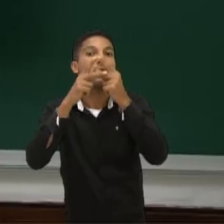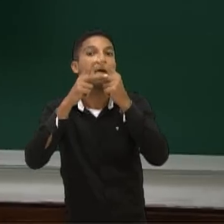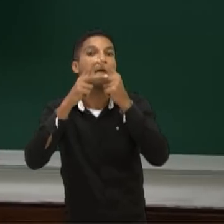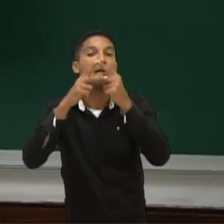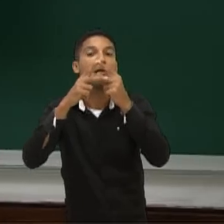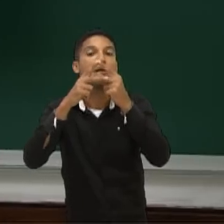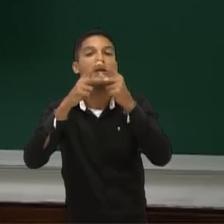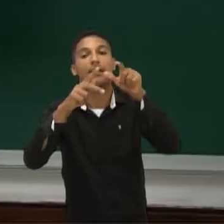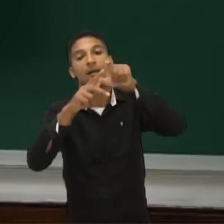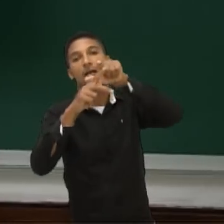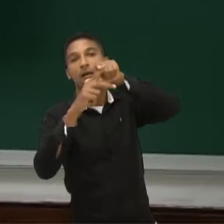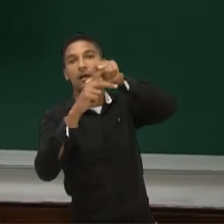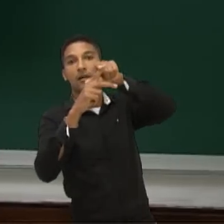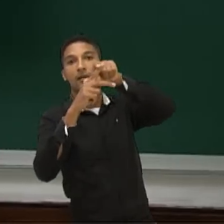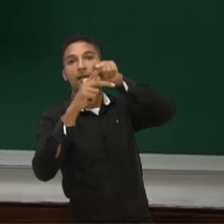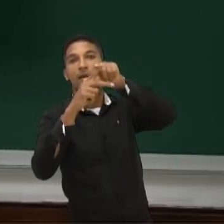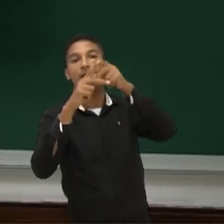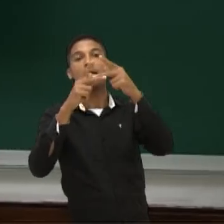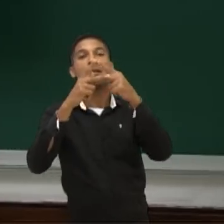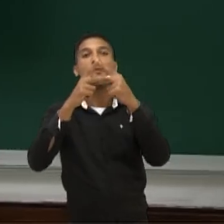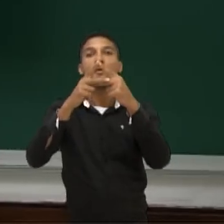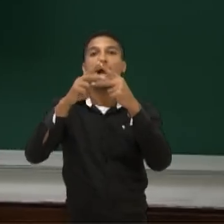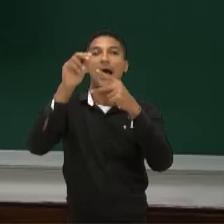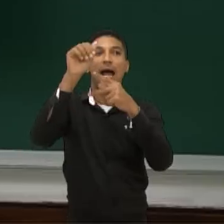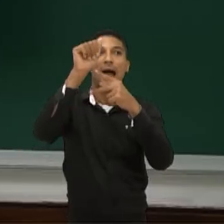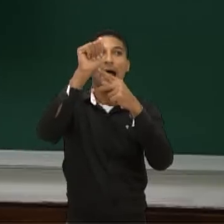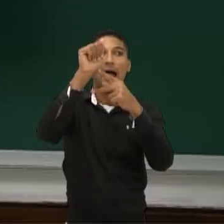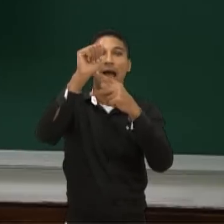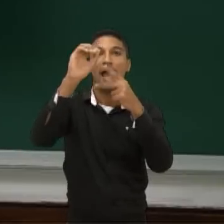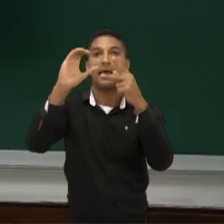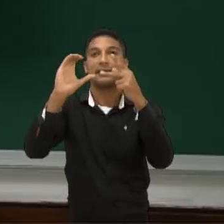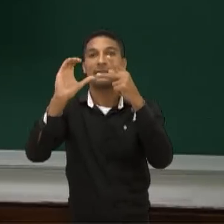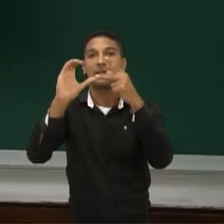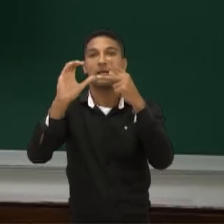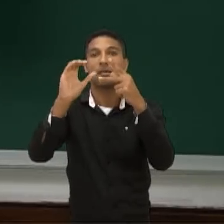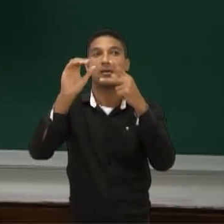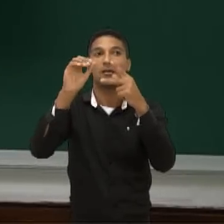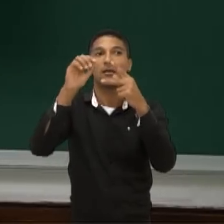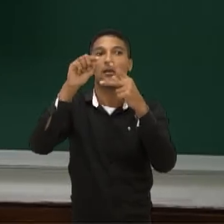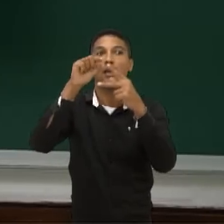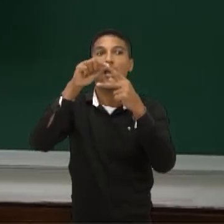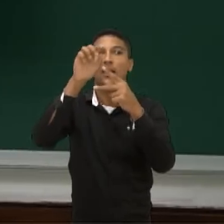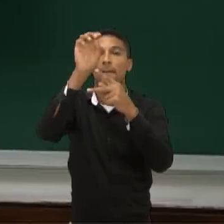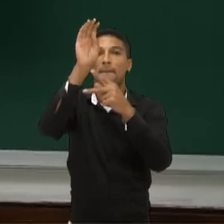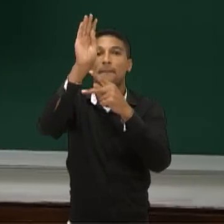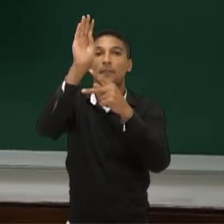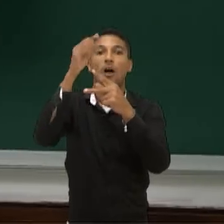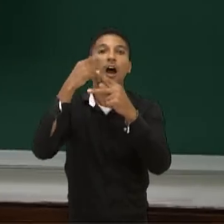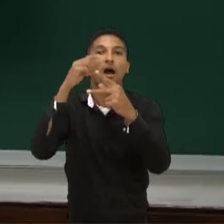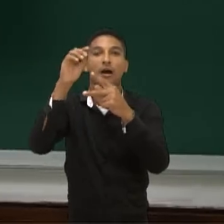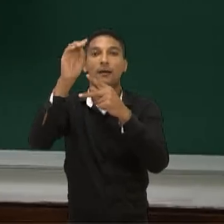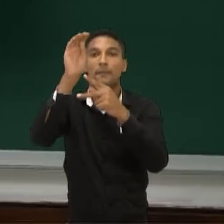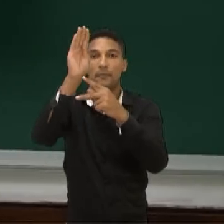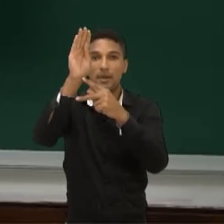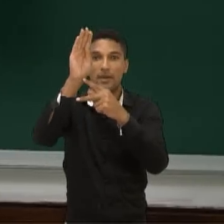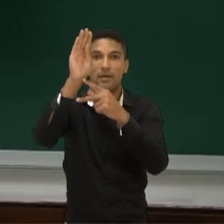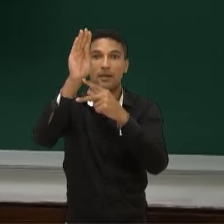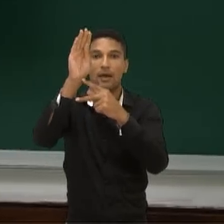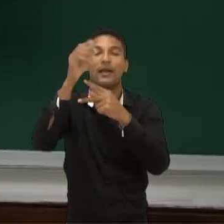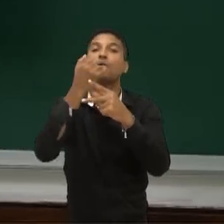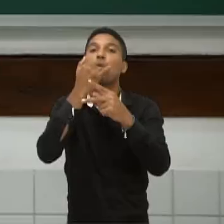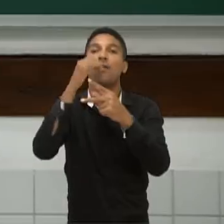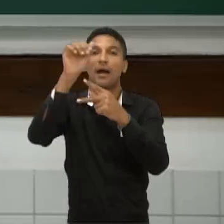jeitinho da gente dar um nome para esse ladinho que a gente está chamando, tá bom, pessoal? Então, agora a professora trouxe